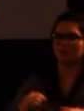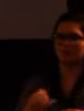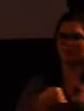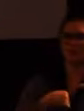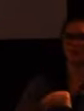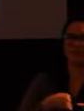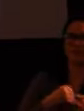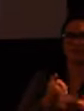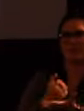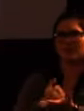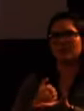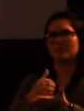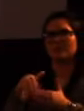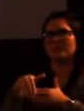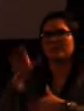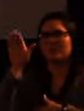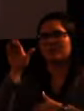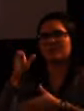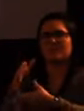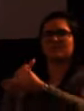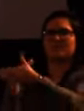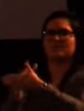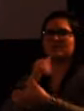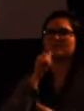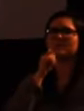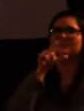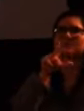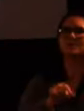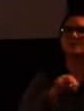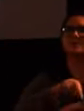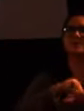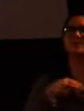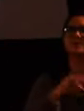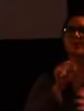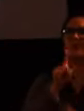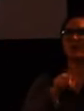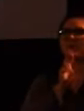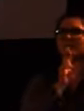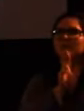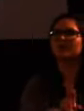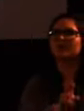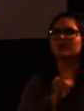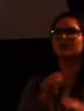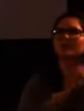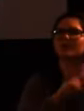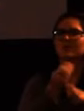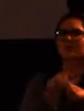e o máximo. O que é o mínimo? O mínimo, ele vai determinar